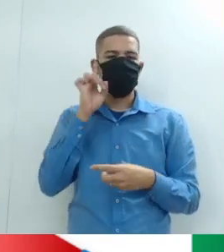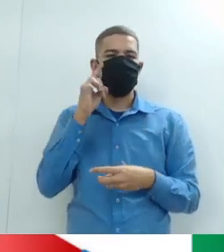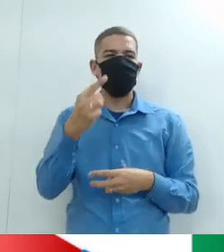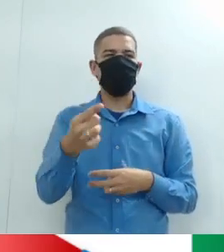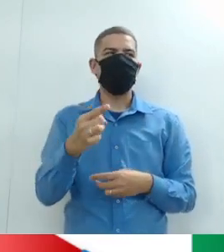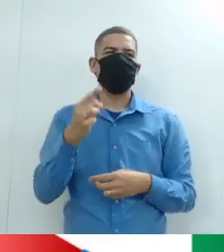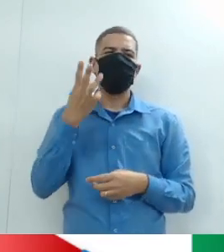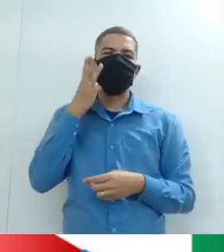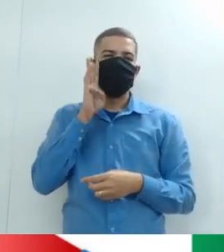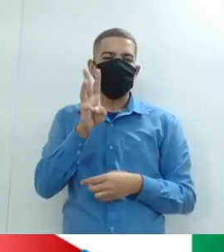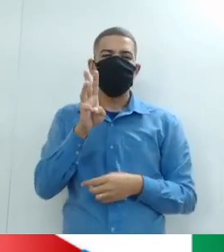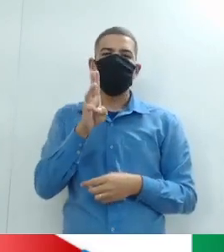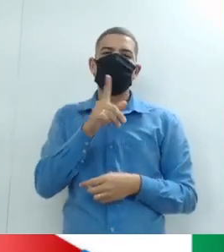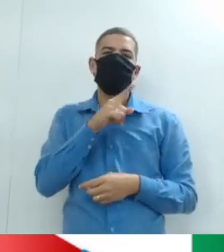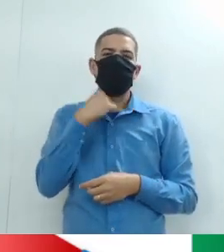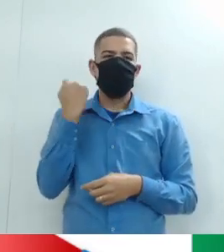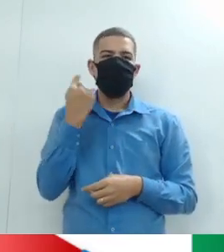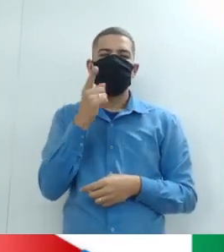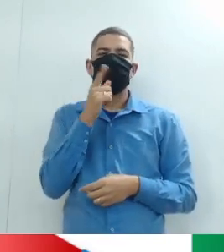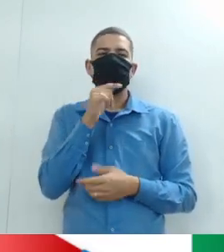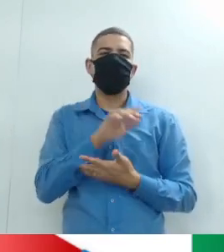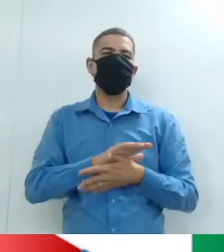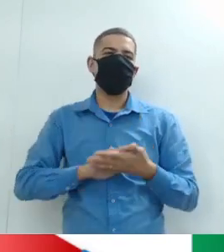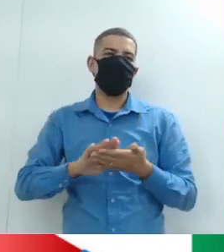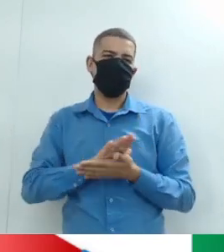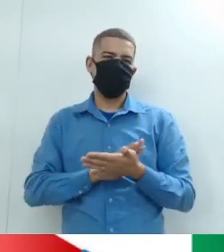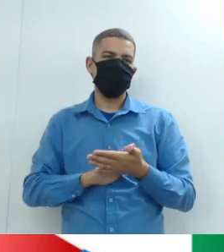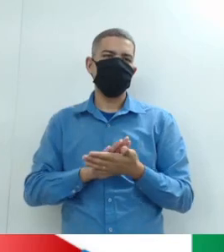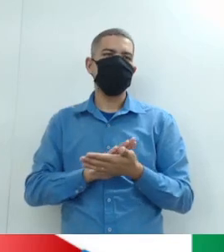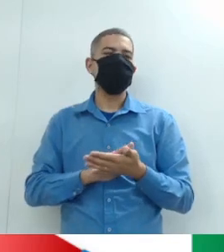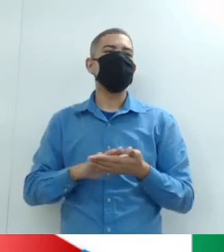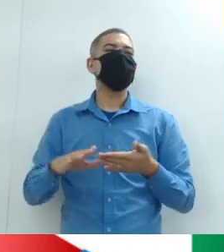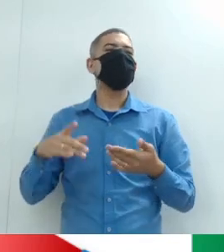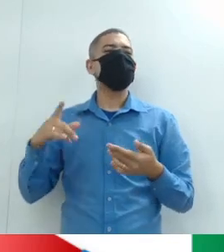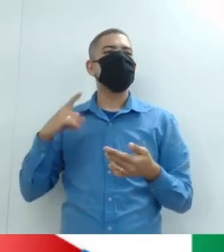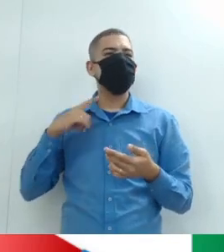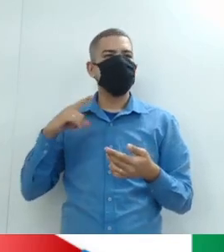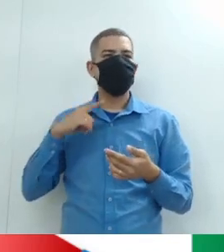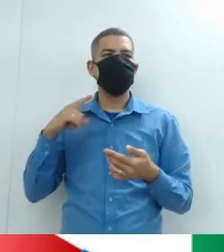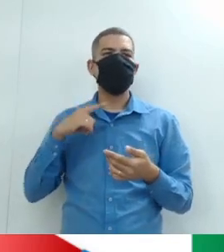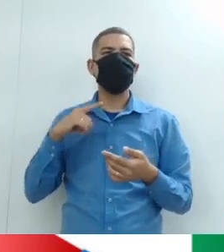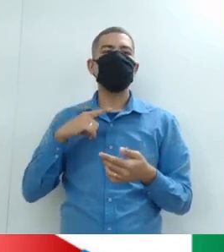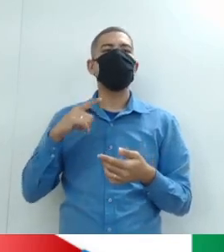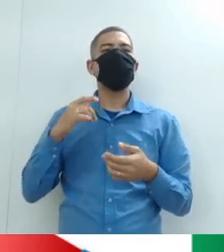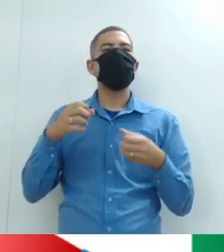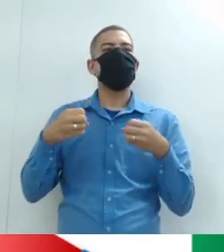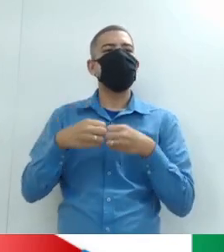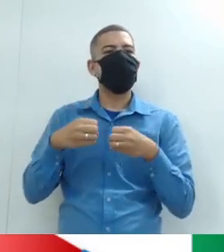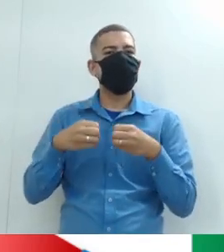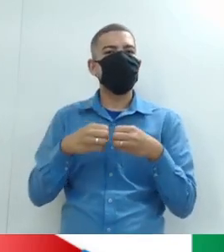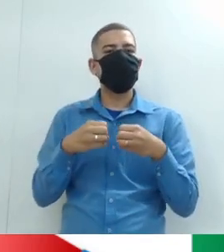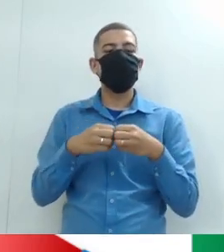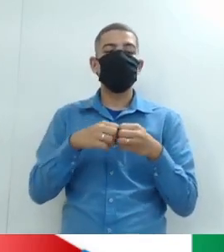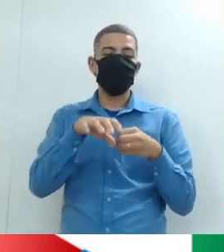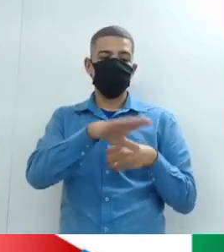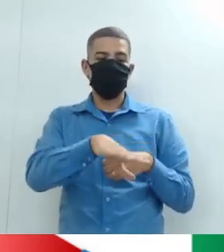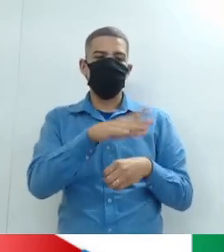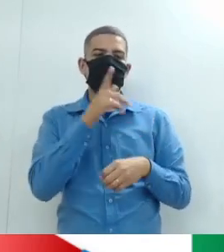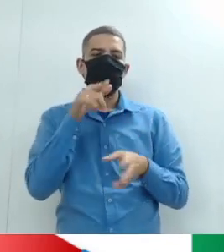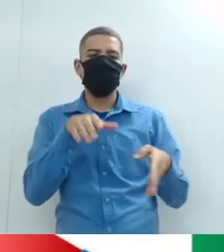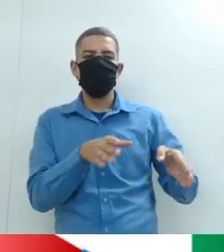menos de 3 dias. Então, não podia, claro, deixar de fora estar próximo a uma fonte de